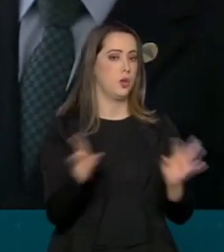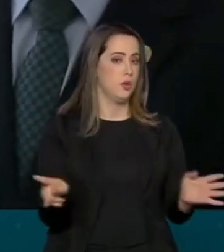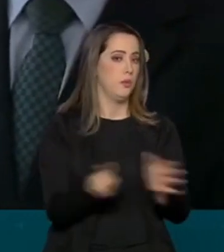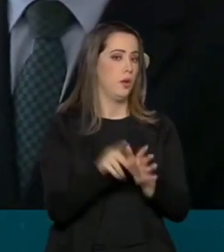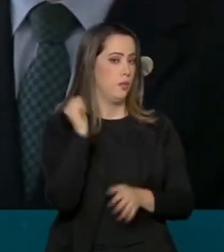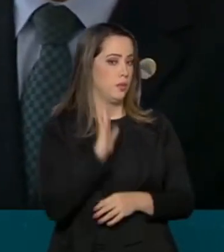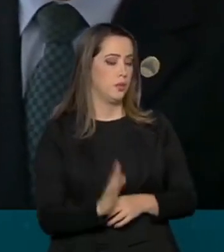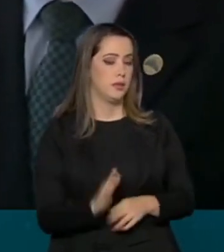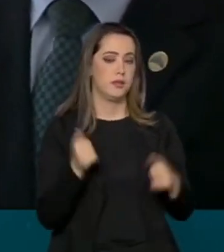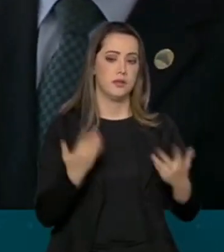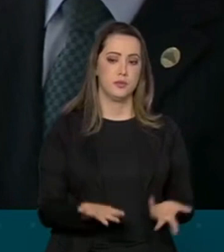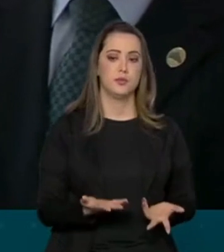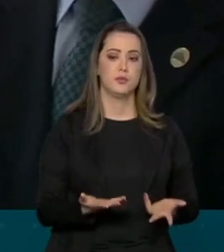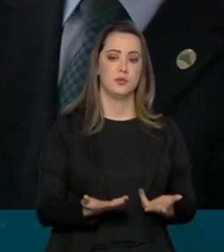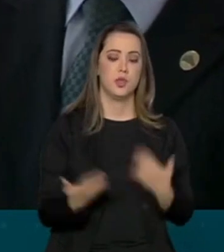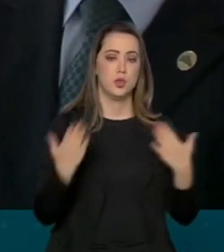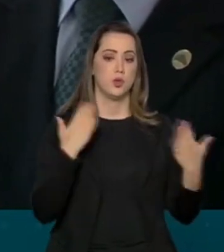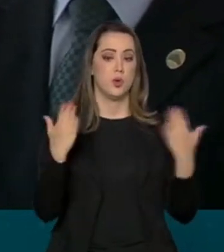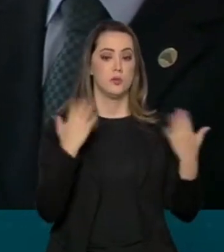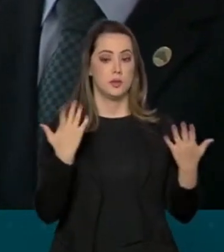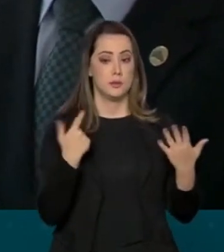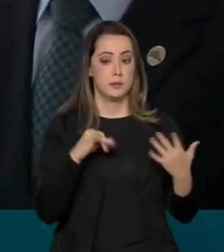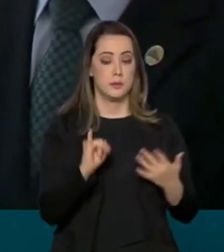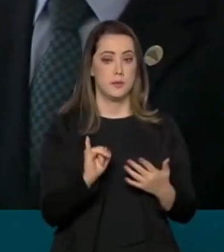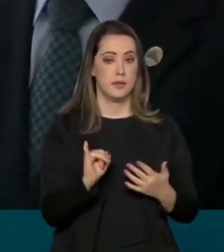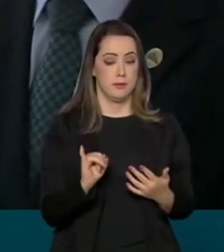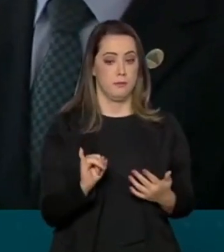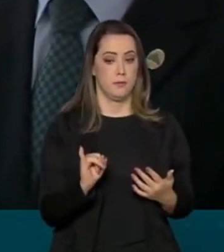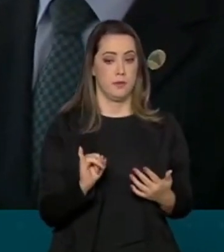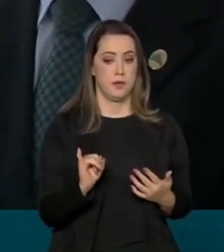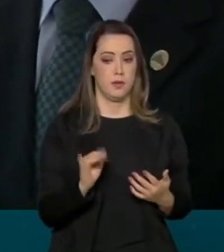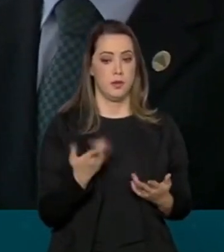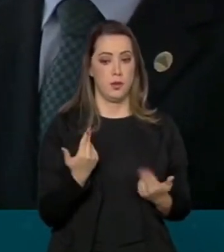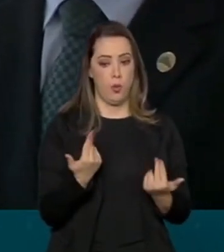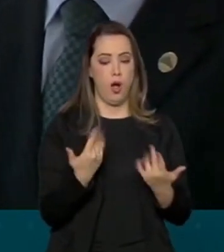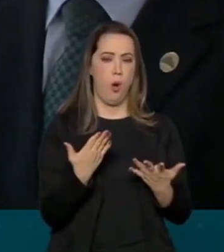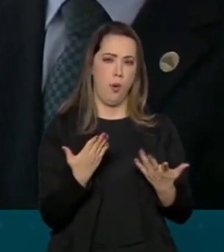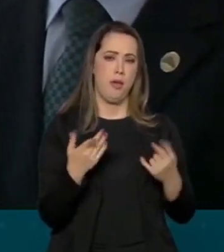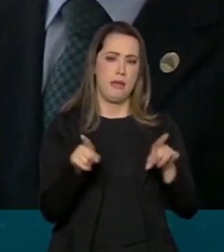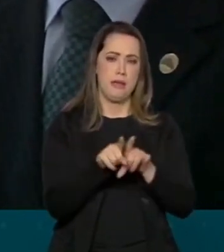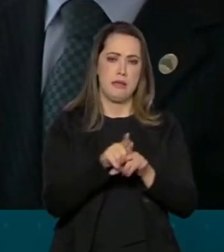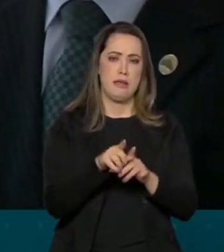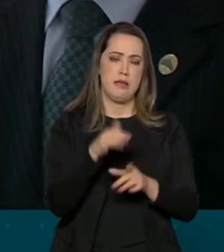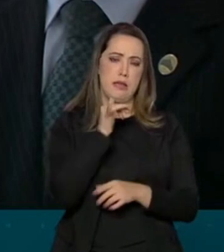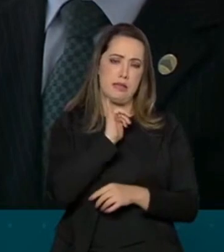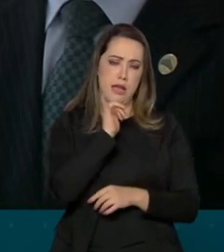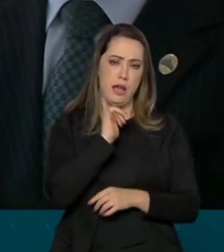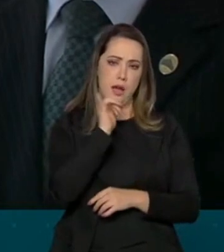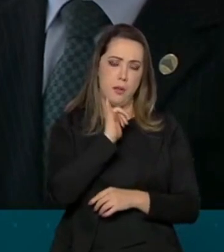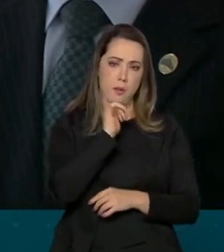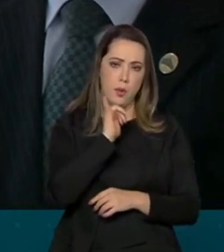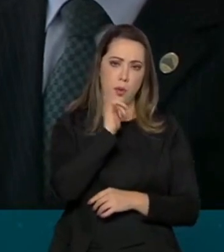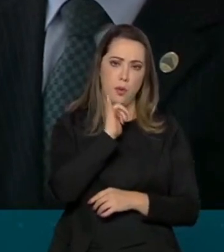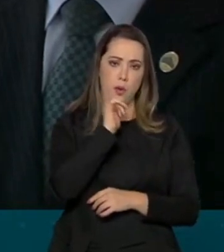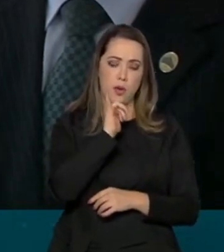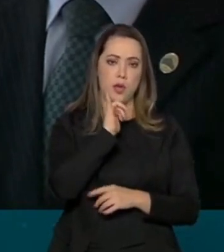da vacina nacional. Seria, no caso, essa comparação que a gente está fazendo, como se a gente faz o xarope do Guaraná aqui no Brasil. É nosso, a gente quiser mudar de